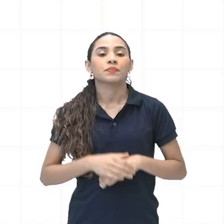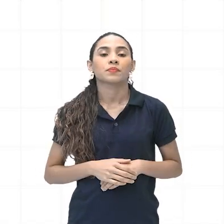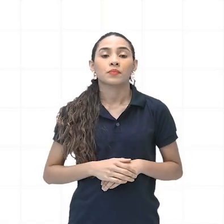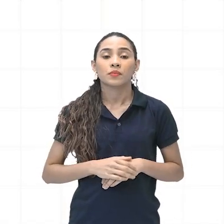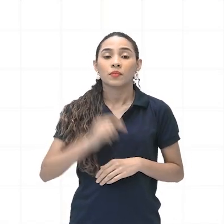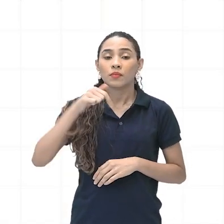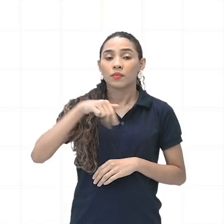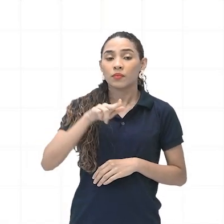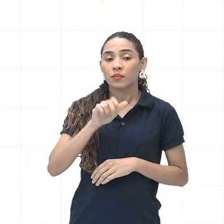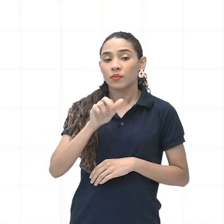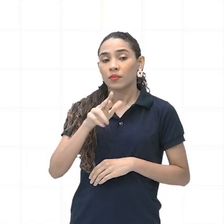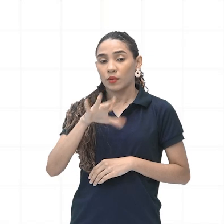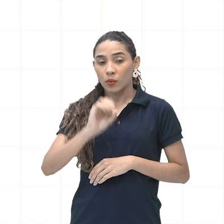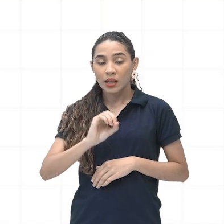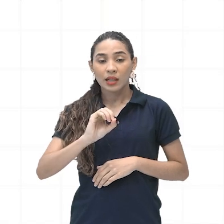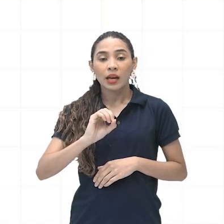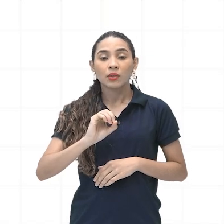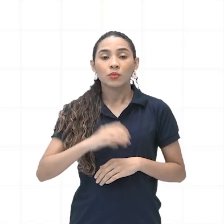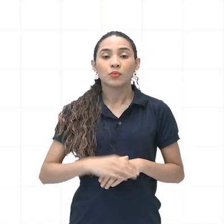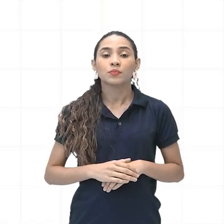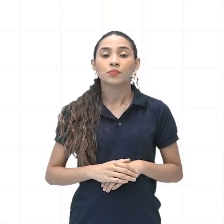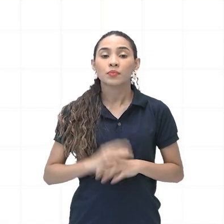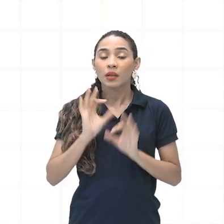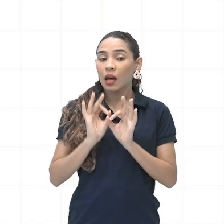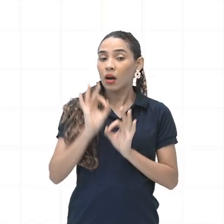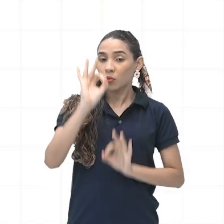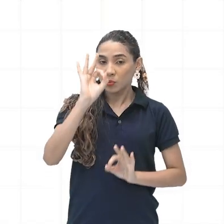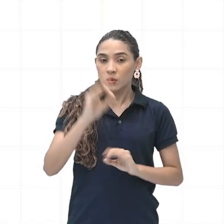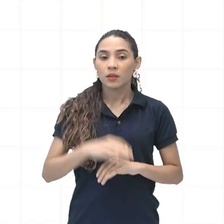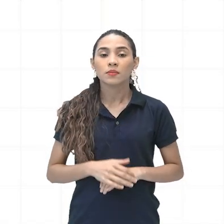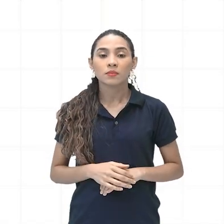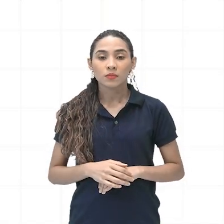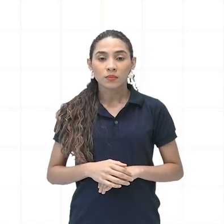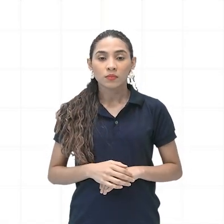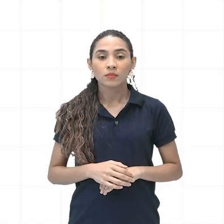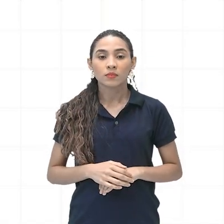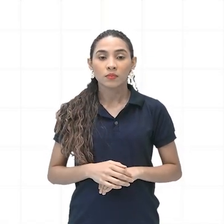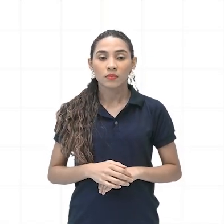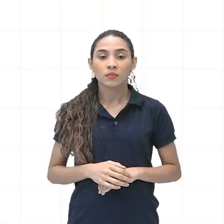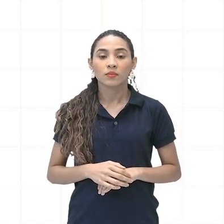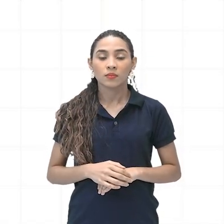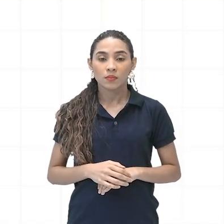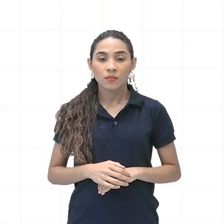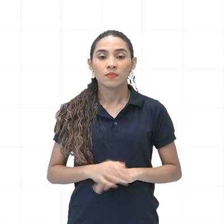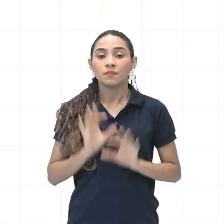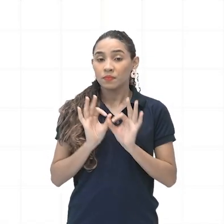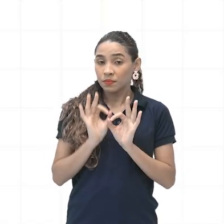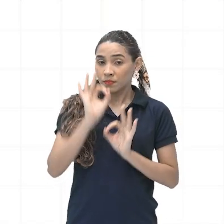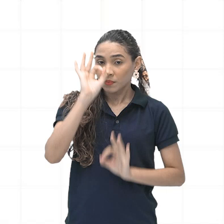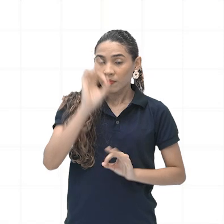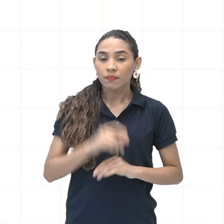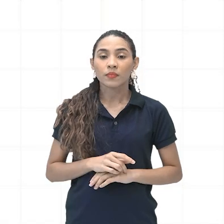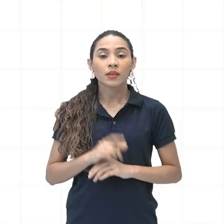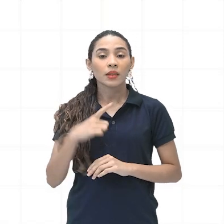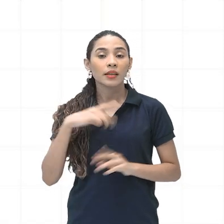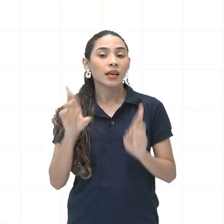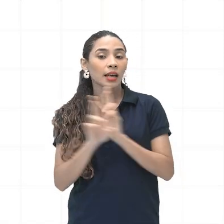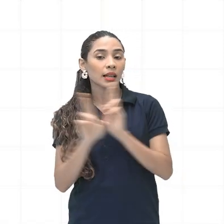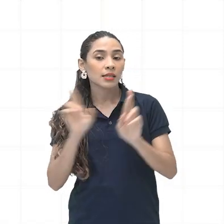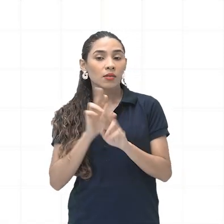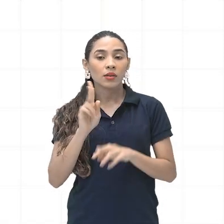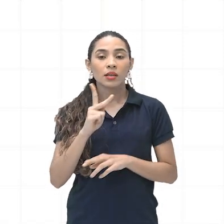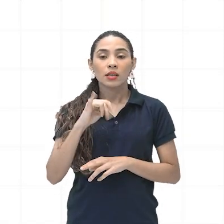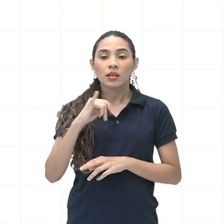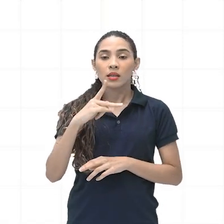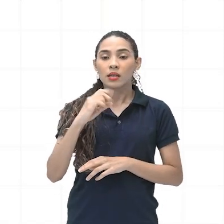o quadrado da hipotenusa, da altura, o quadrado da medida da altura relativa à